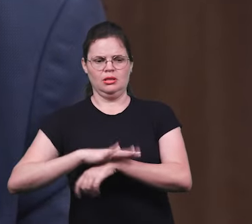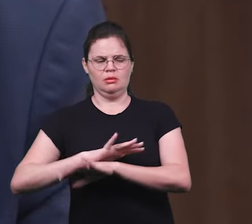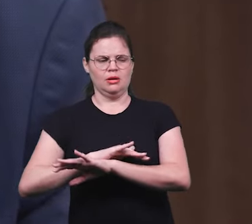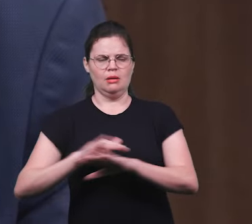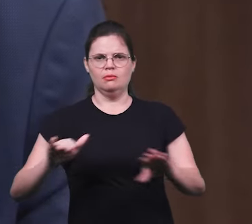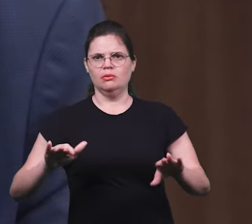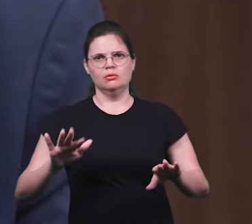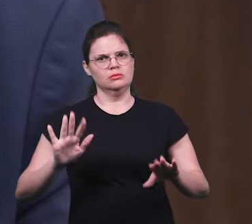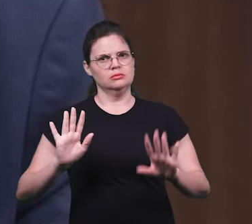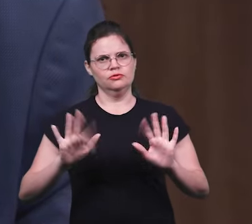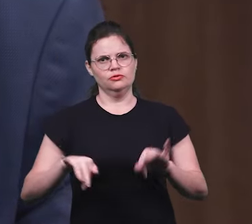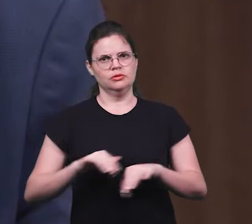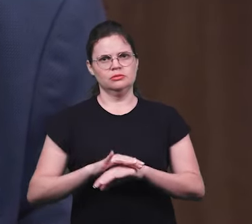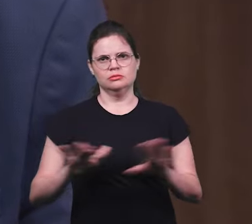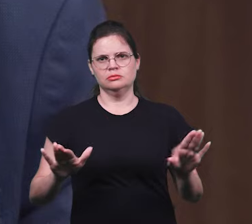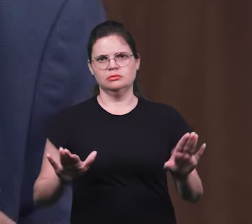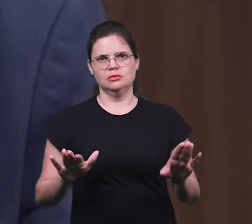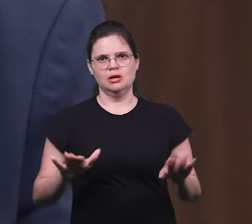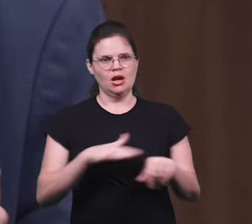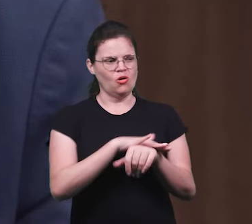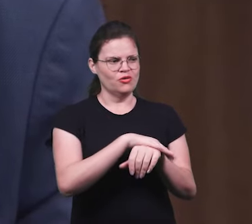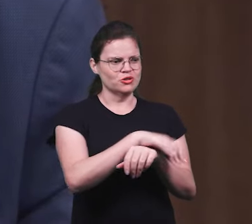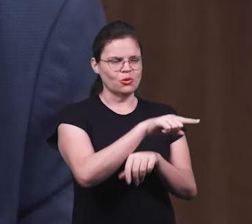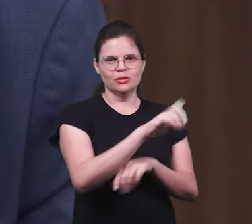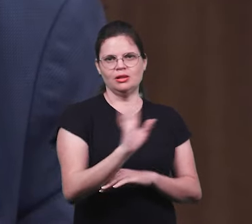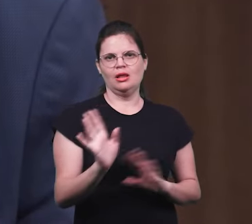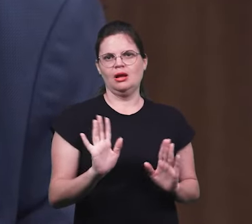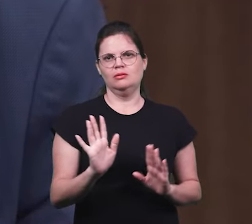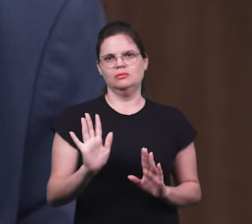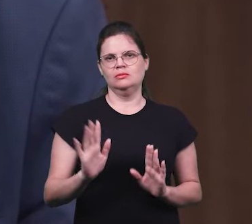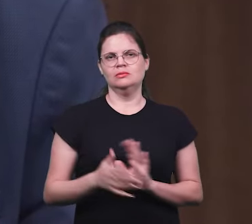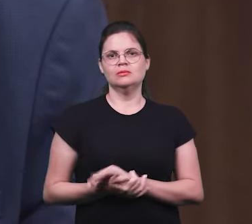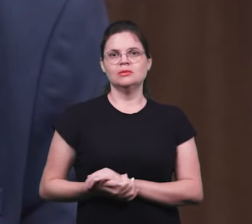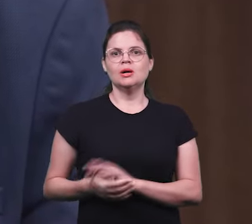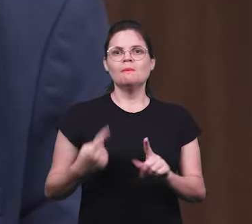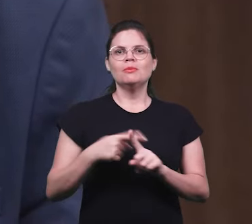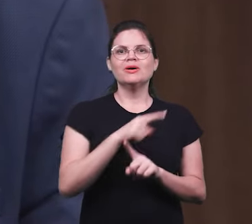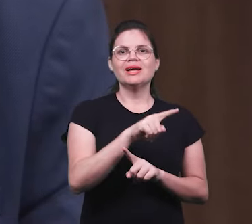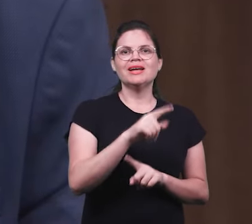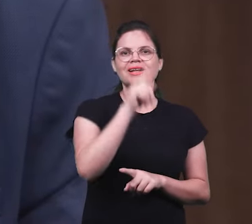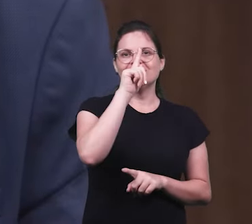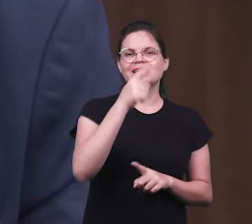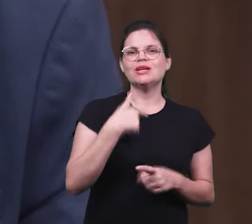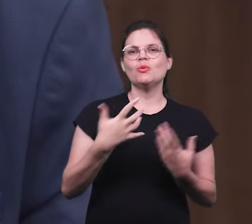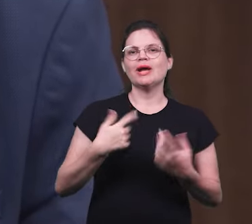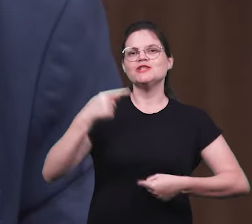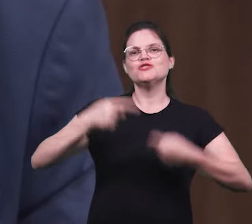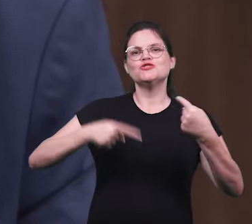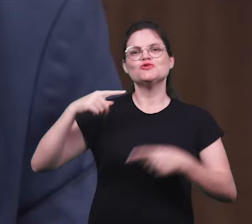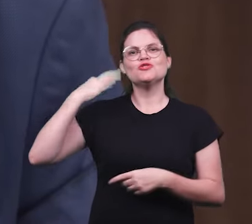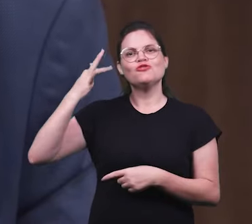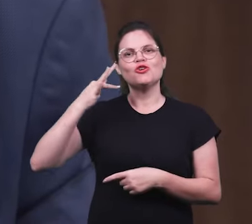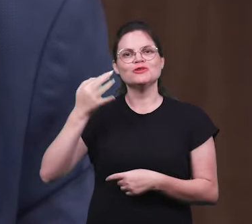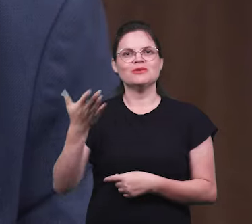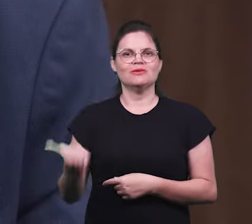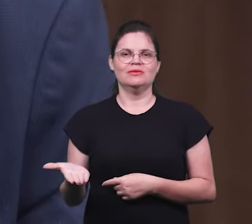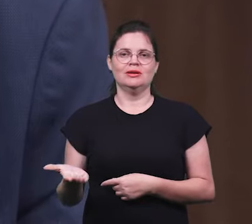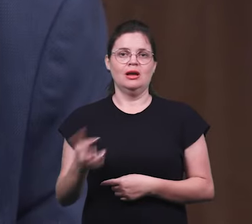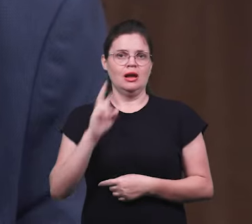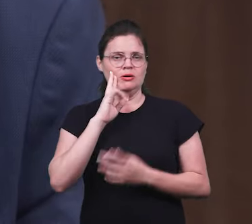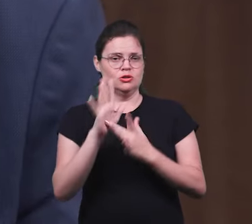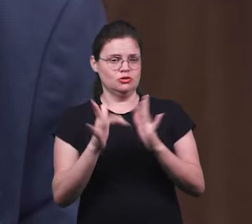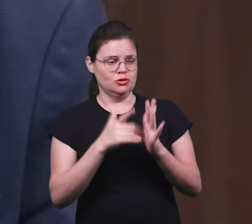hora. Só falou assim: é chegada a minha hora. Não mostra que Jesus conversou com ele, porque, na verdade, eles queriam conversar com Jesus, devia querer discutir filosofia com Jesus,